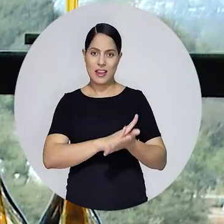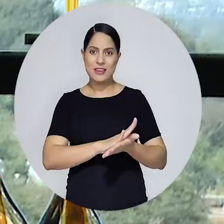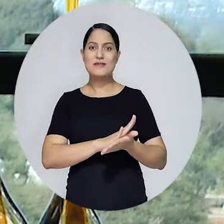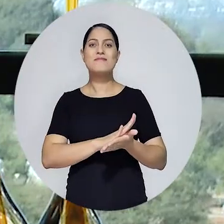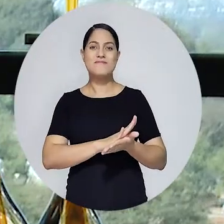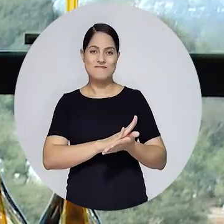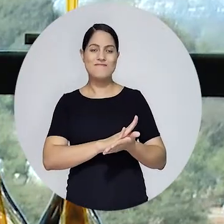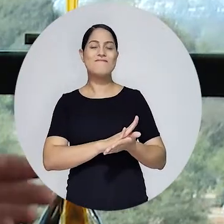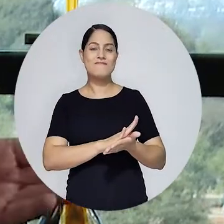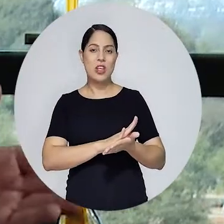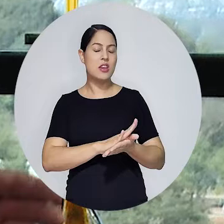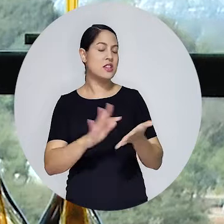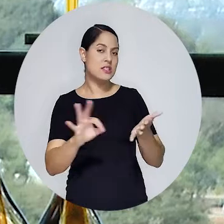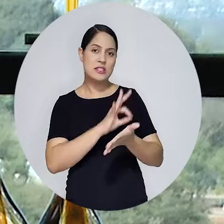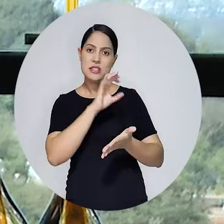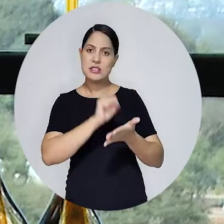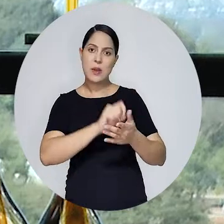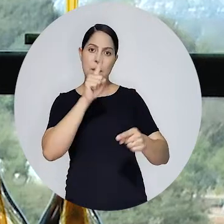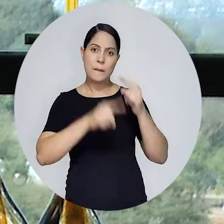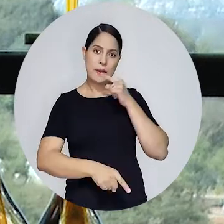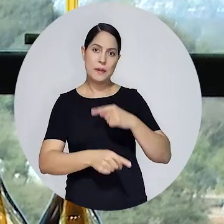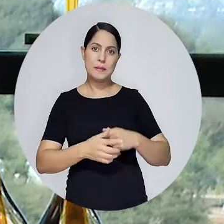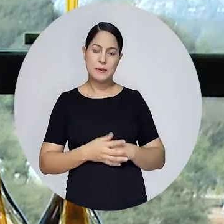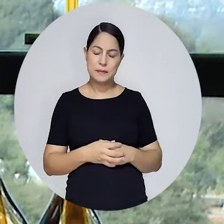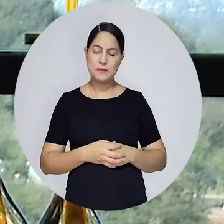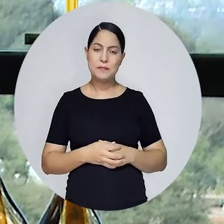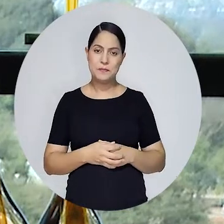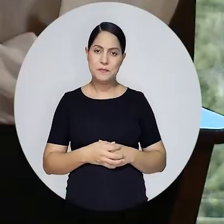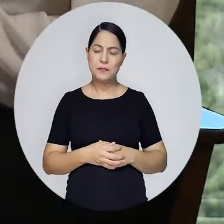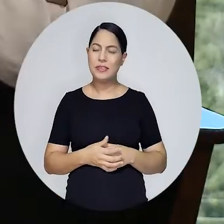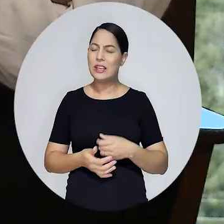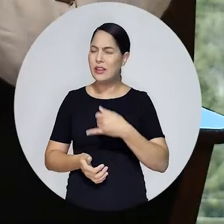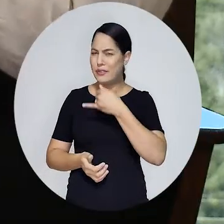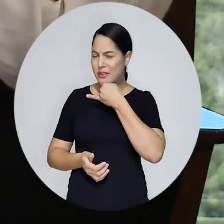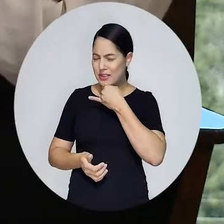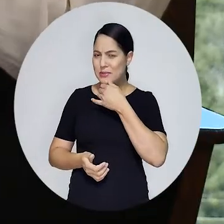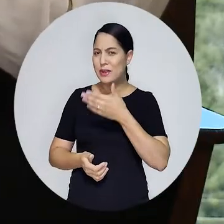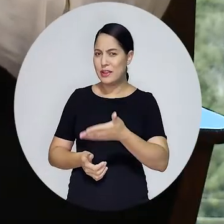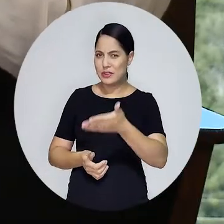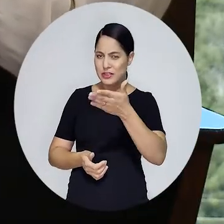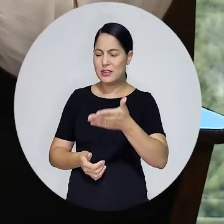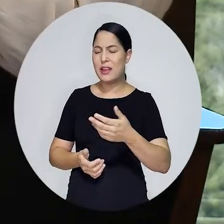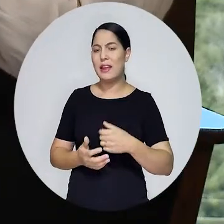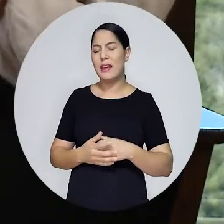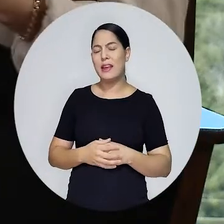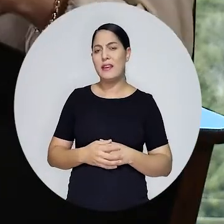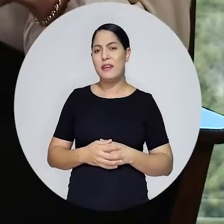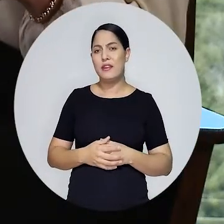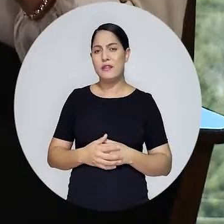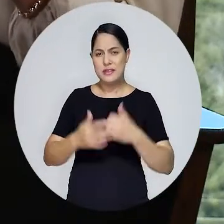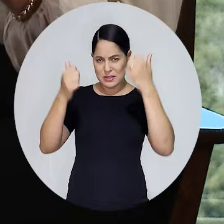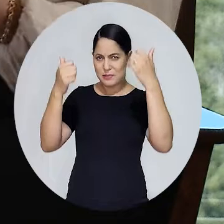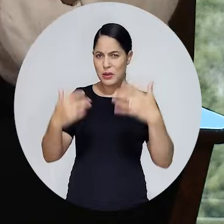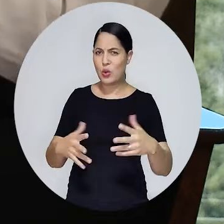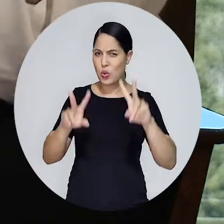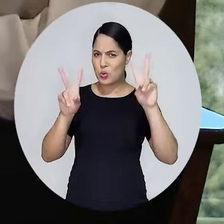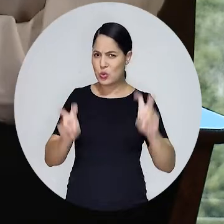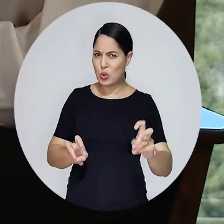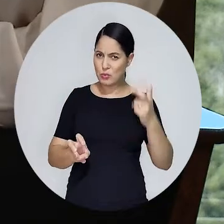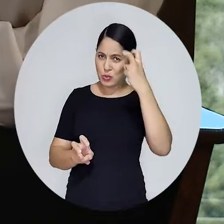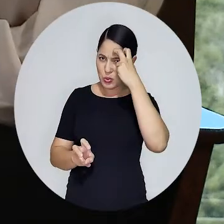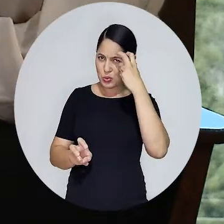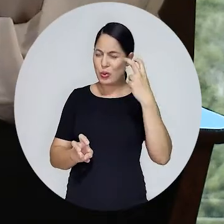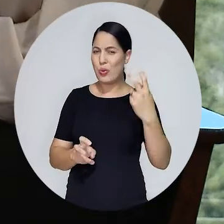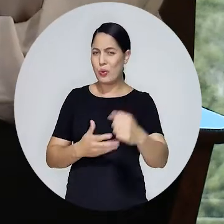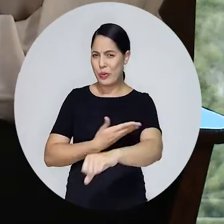cadastro nacional e aí não vai poder fazer a sua inscrição dentro da OAB. Infelizmente, como você falou, né, Breyer, a questão cultural ainda